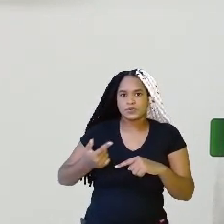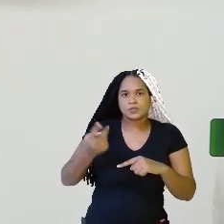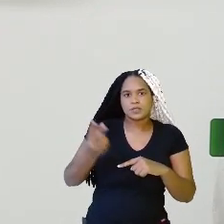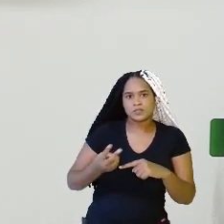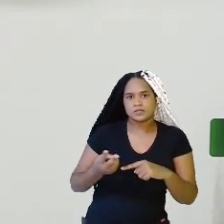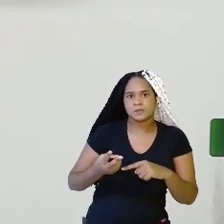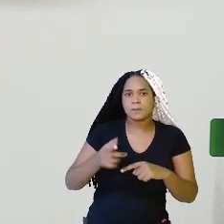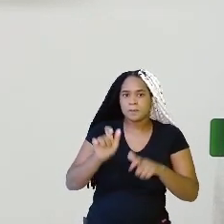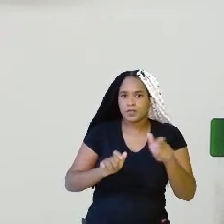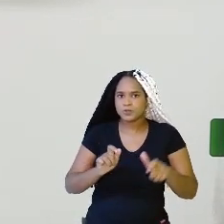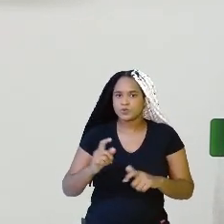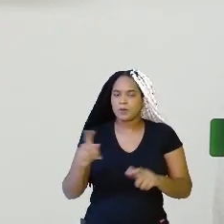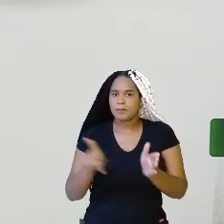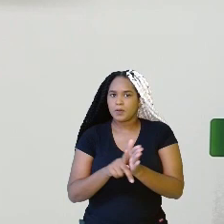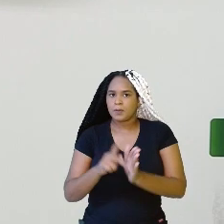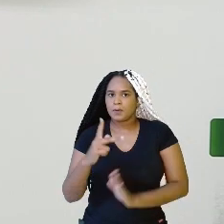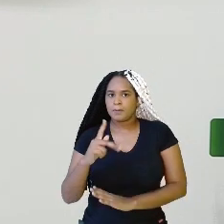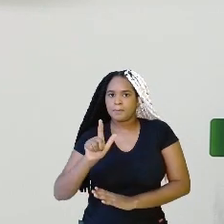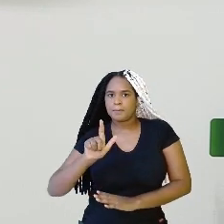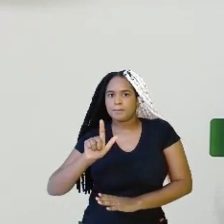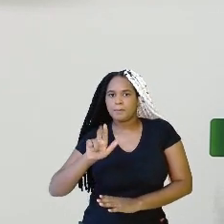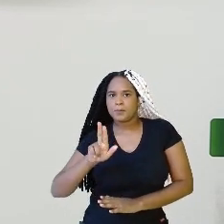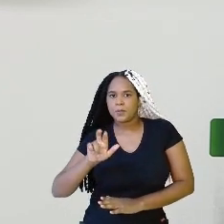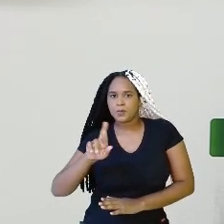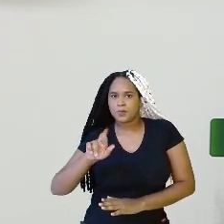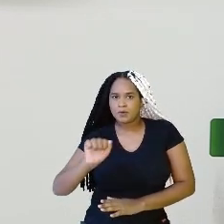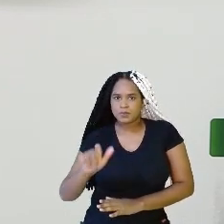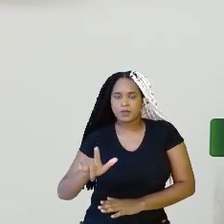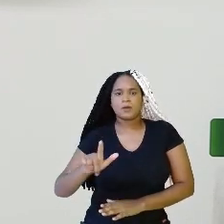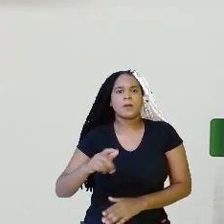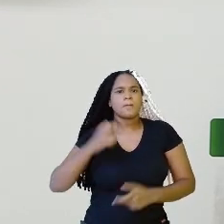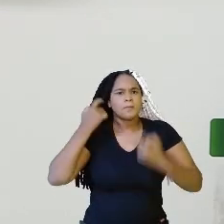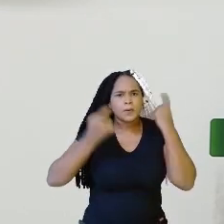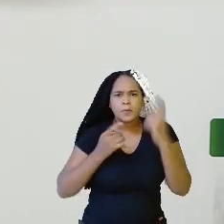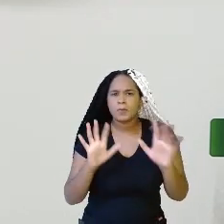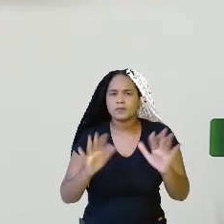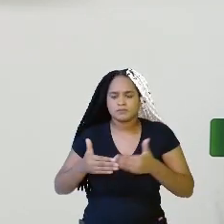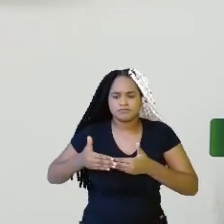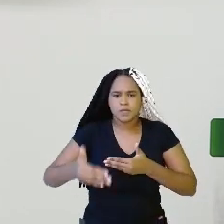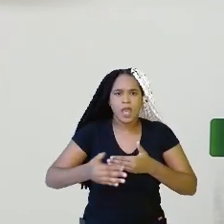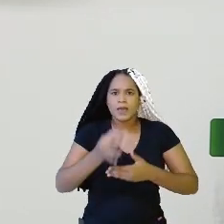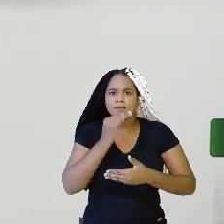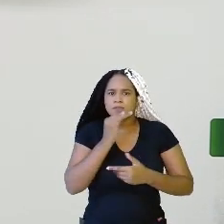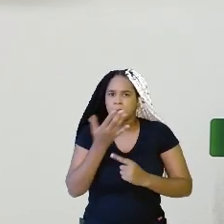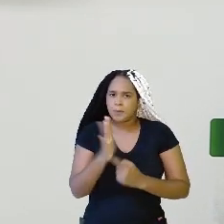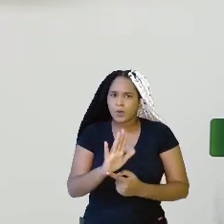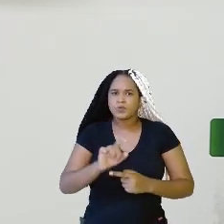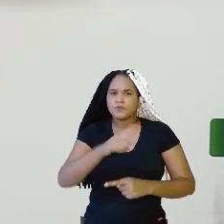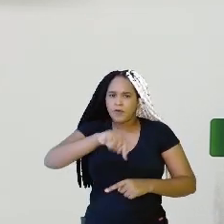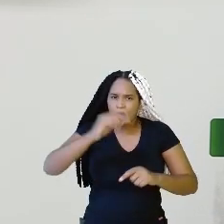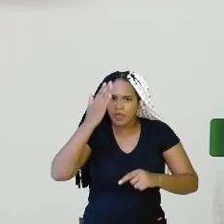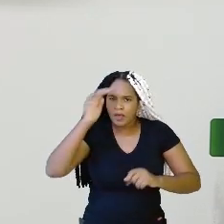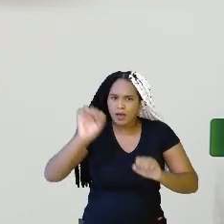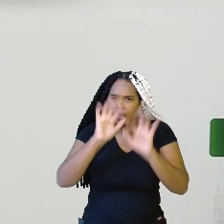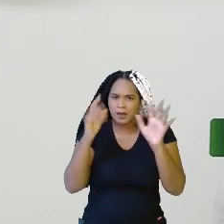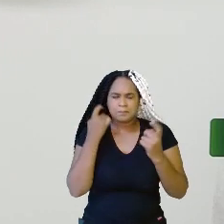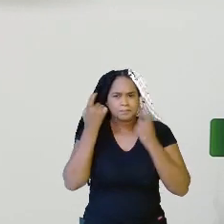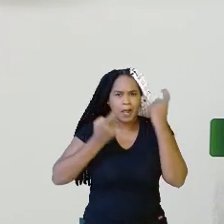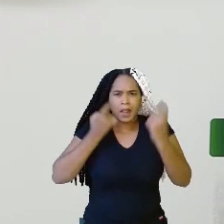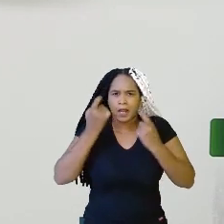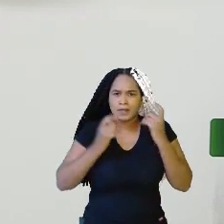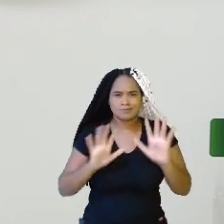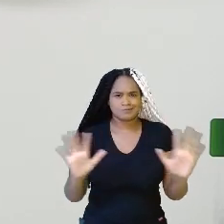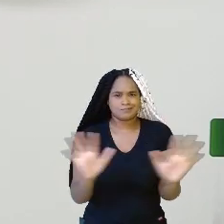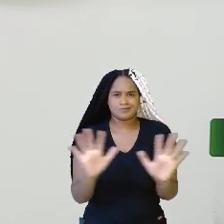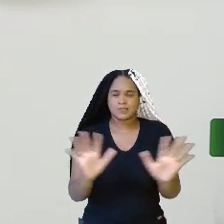se preocupe, que vamos ter vários exemplos aqui e você vai poder se inteirar melhor, tá certo? Não precisa ficar assim preocupado,